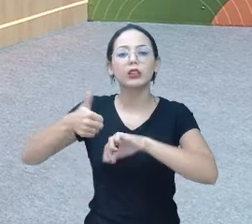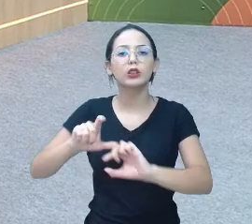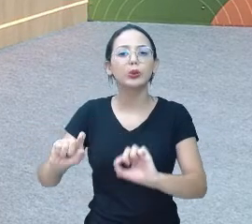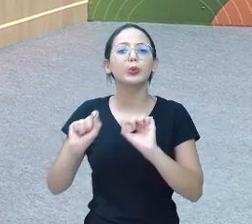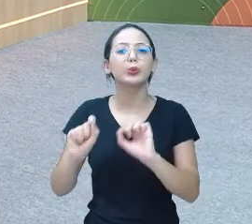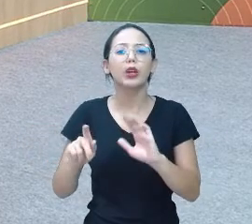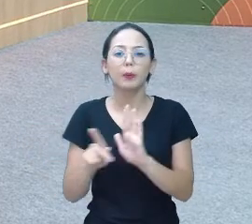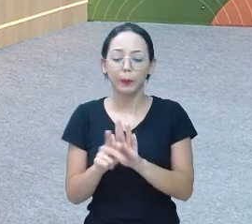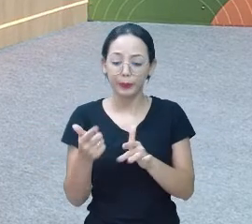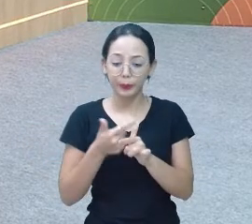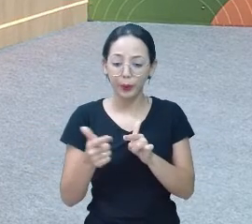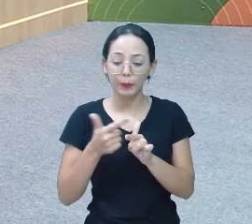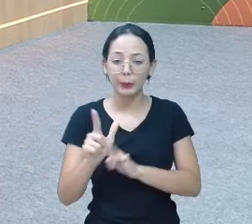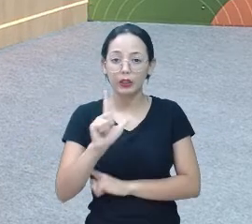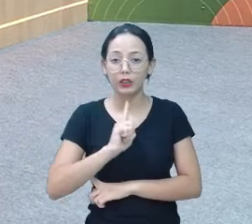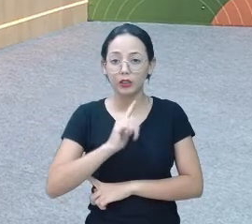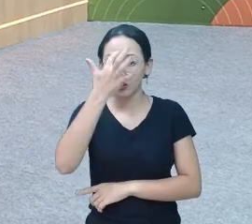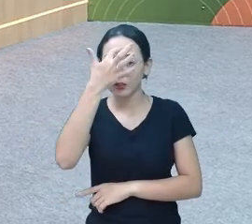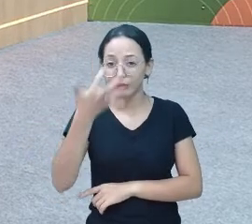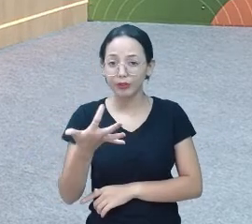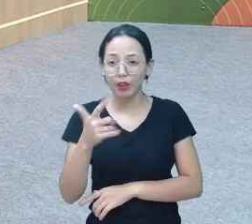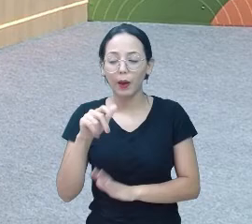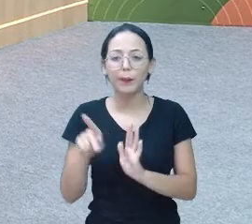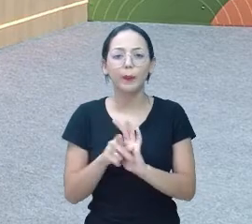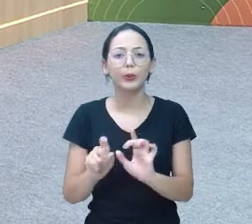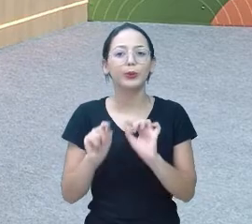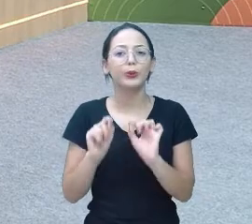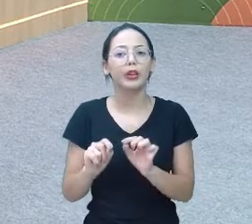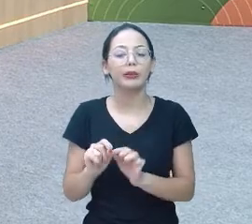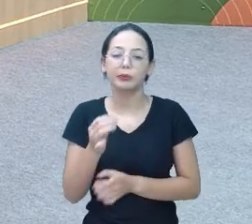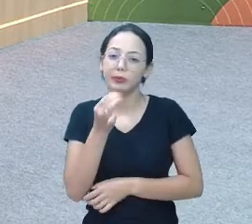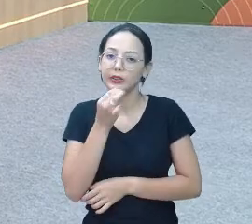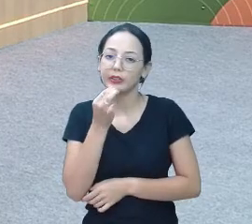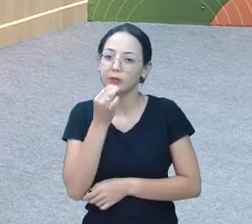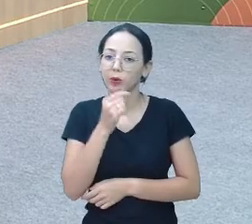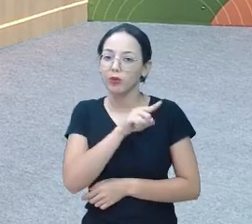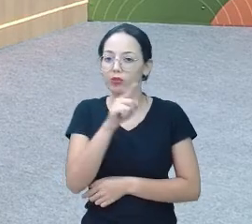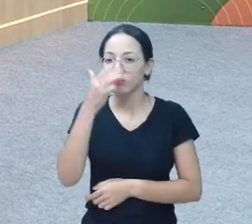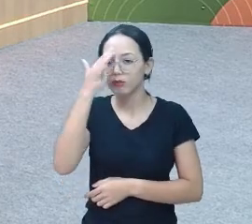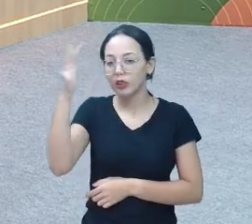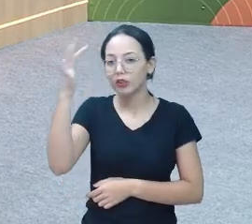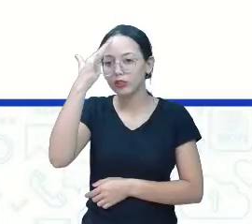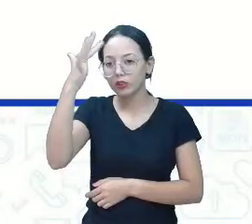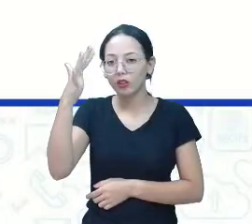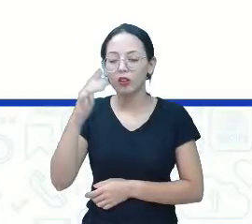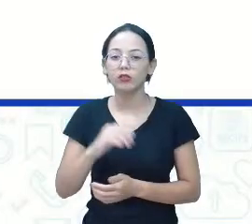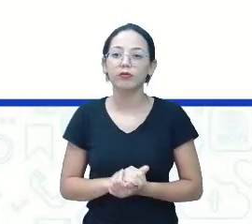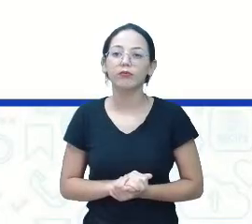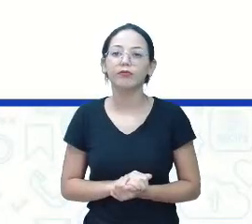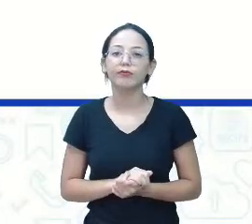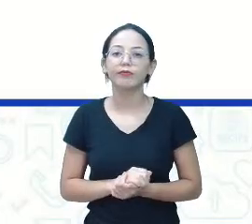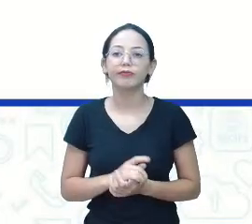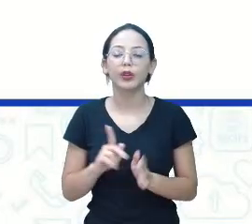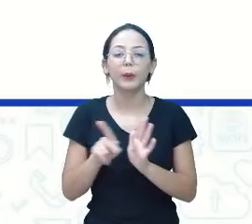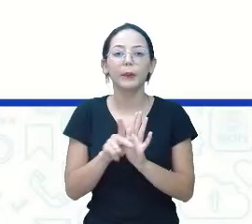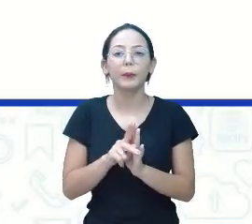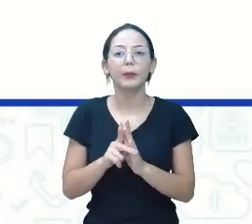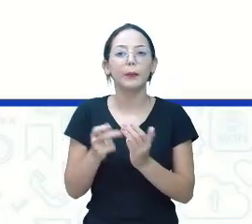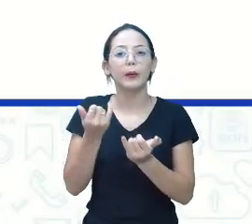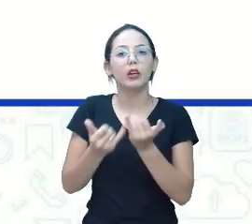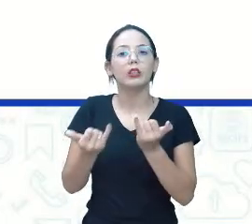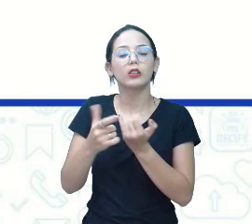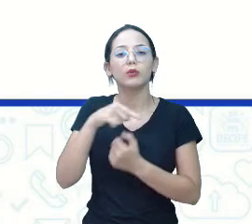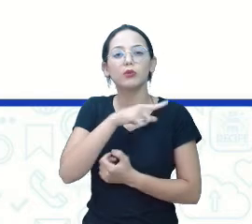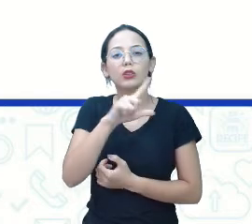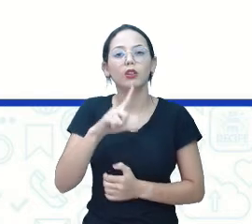um problema que eles tinham que resolver lá era mais ou menos o seguinte. Então imagina essa simulação aí, de você